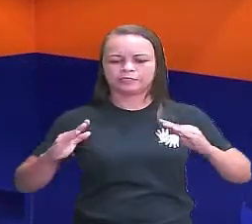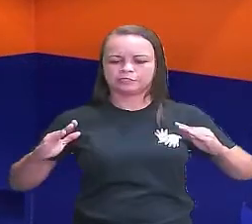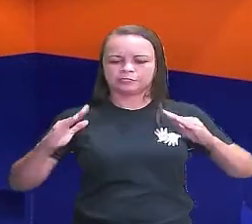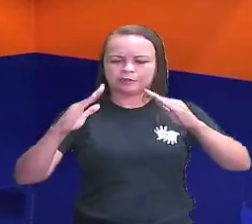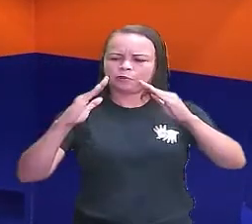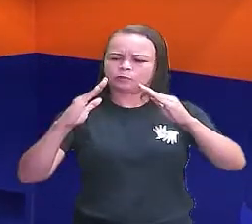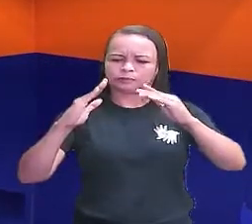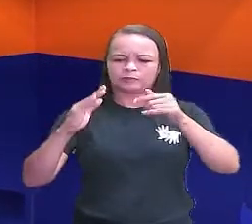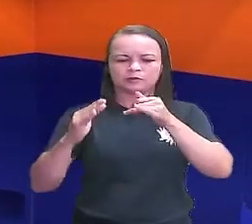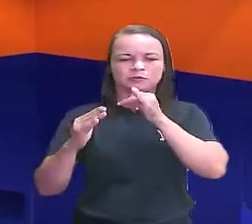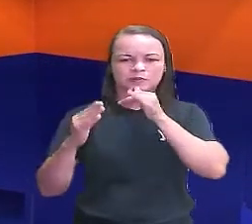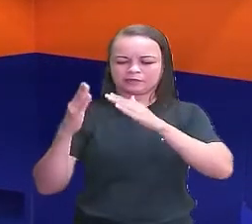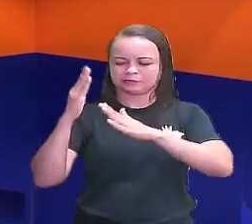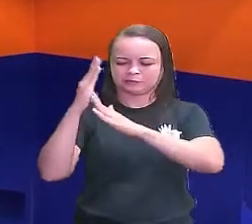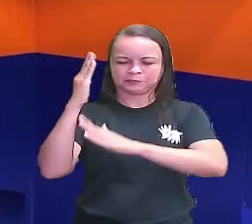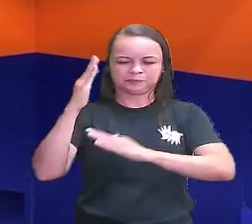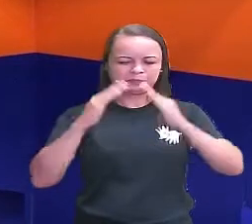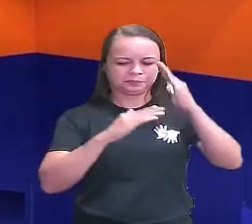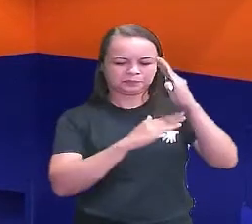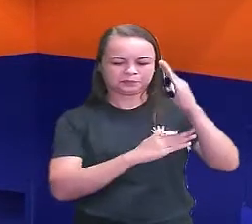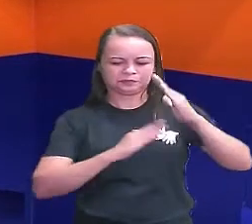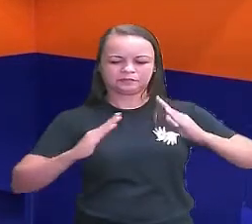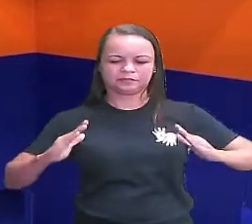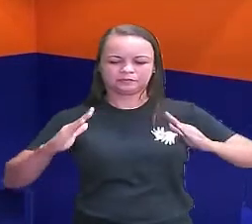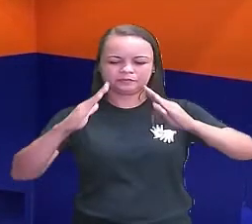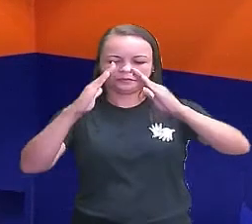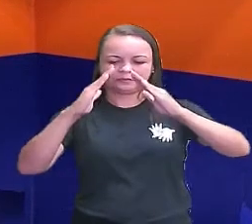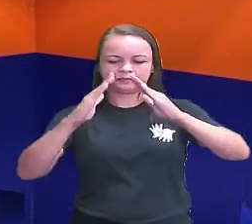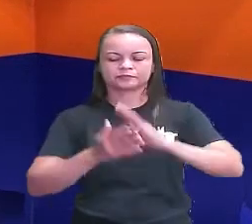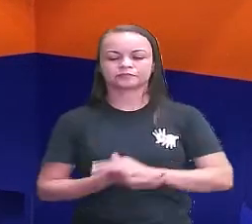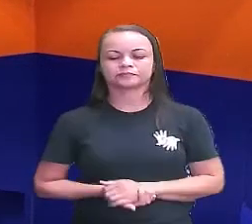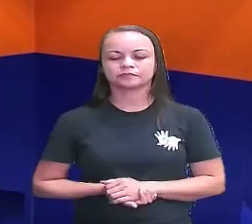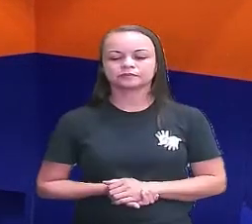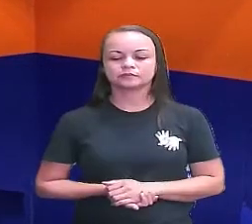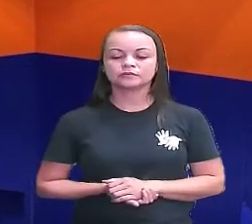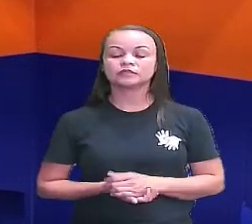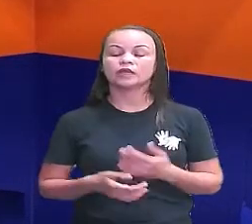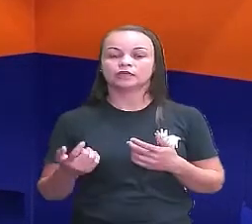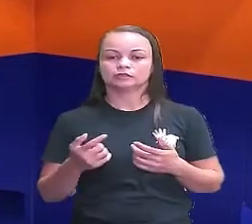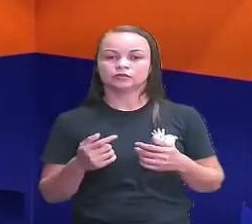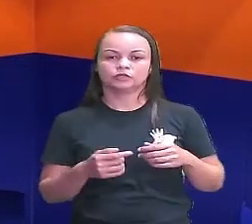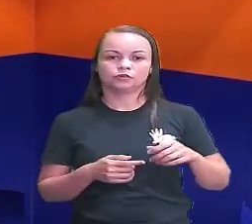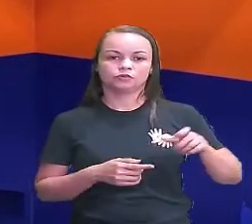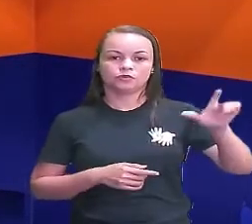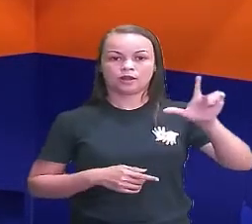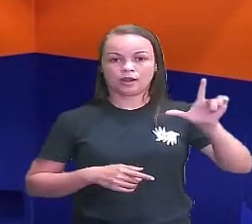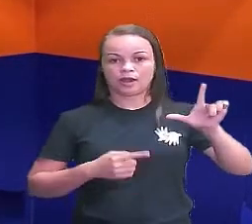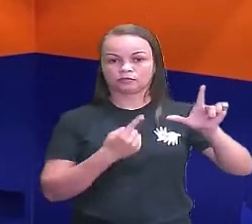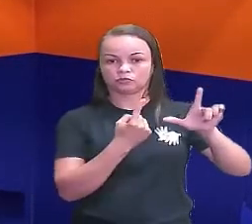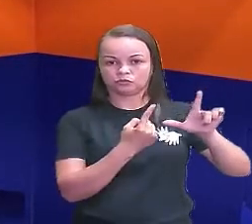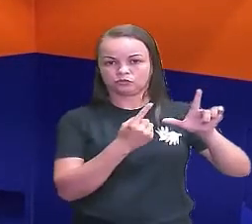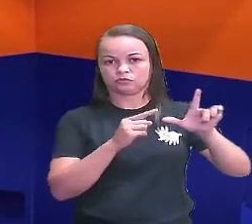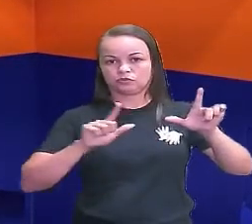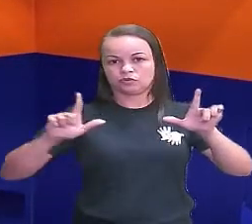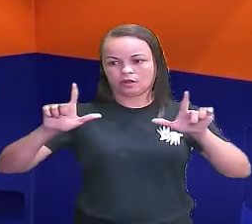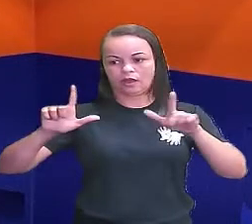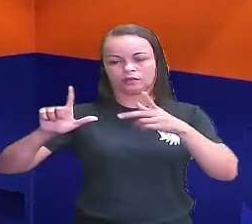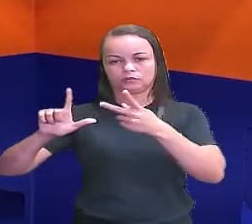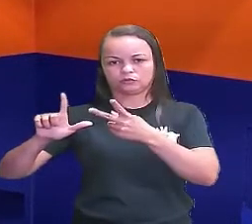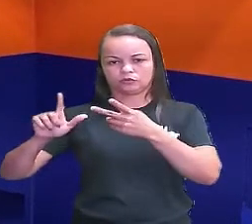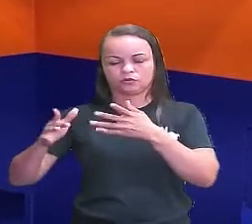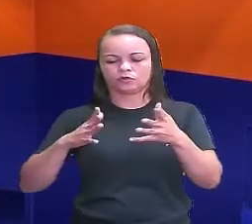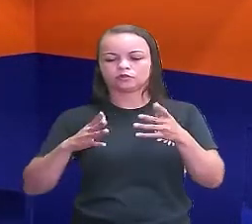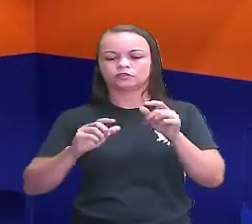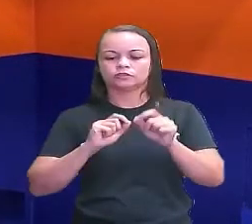nos meus braços. Ó, então aqui eu tenho, ó, lado 1, lado 2, base maior, base